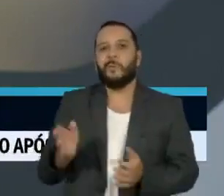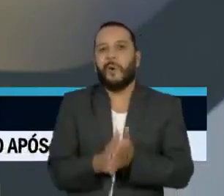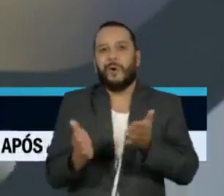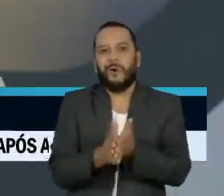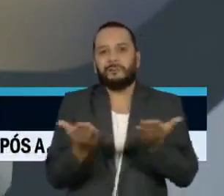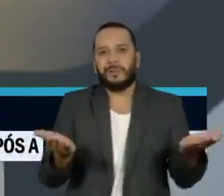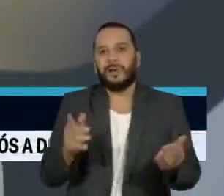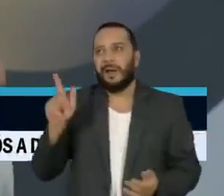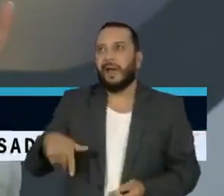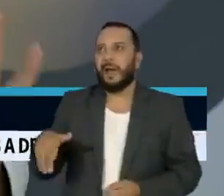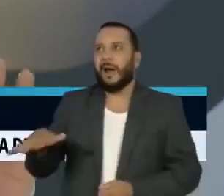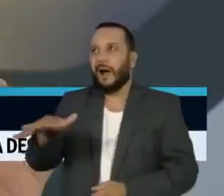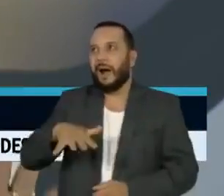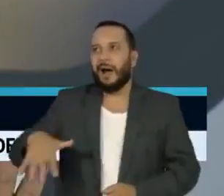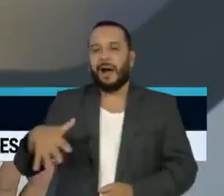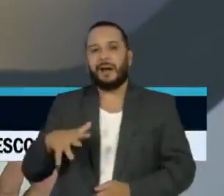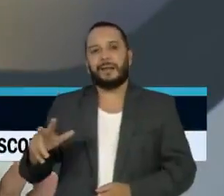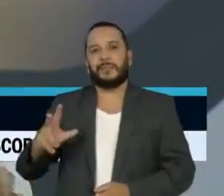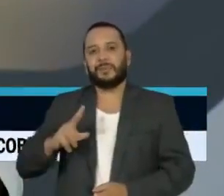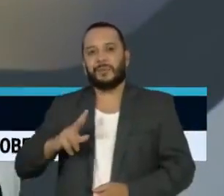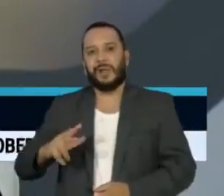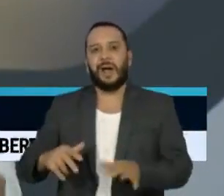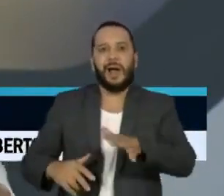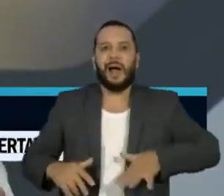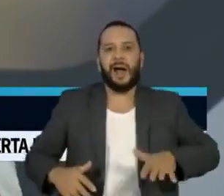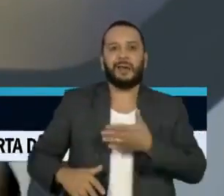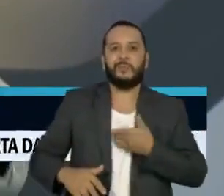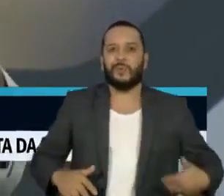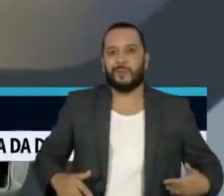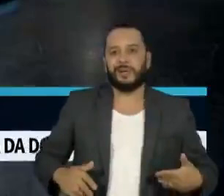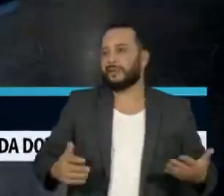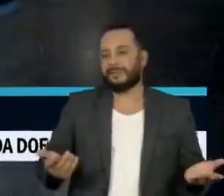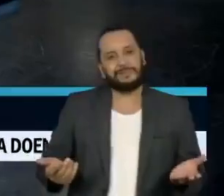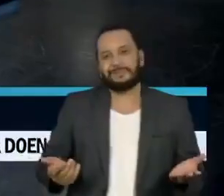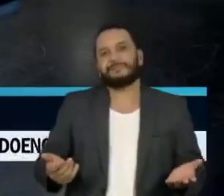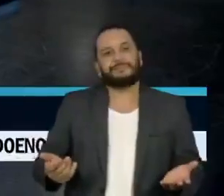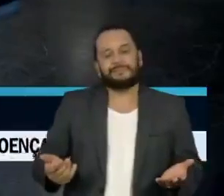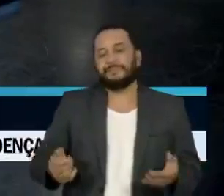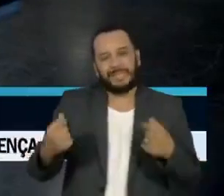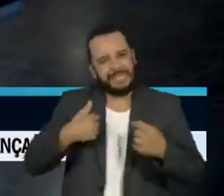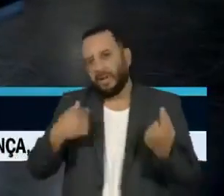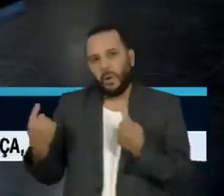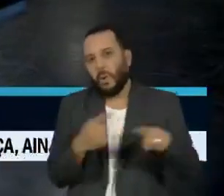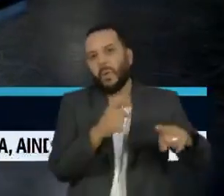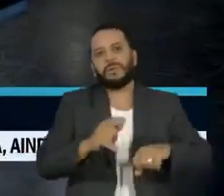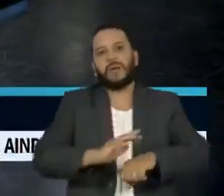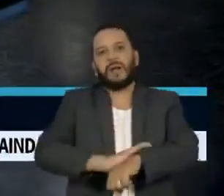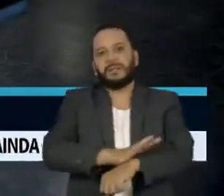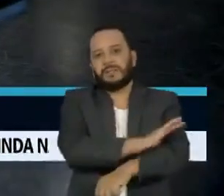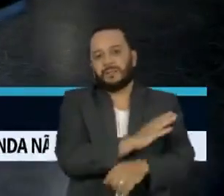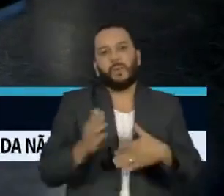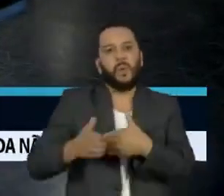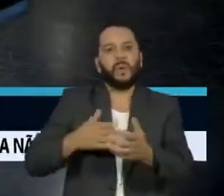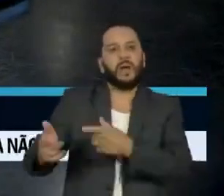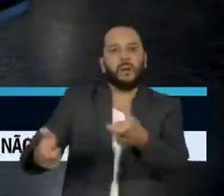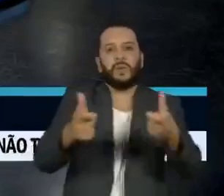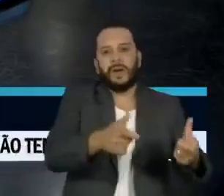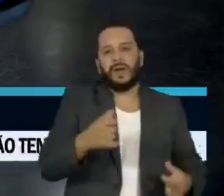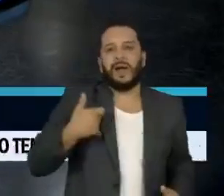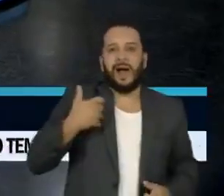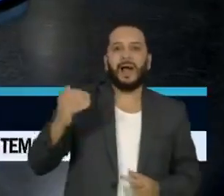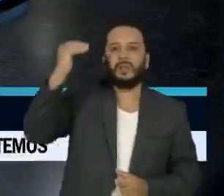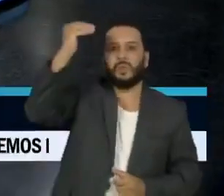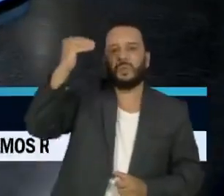espaço privado ele está em todo lugar precisa ser combatido o segundo ele agride desde o adulto até o jovem